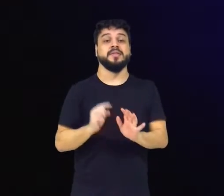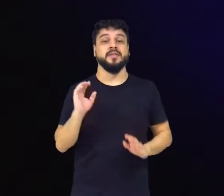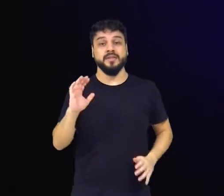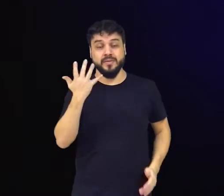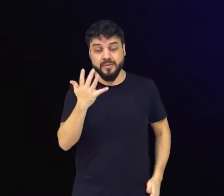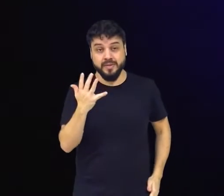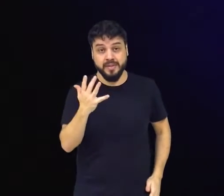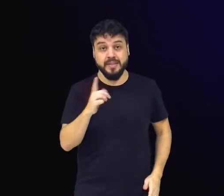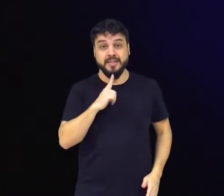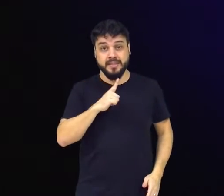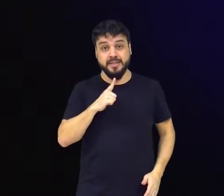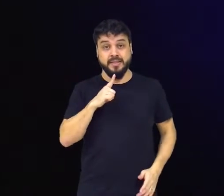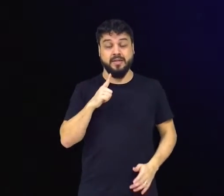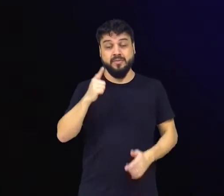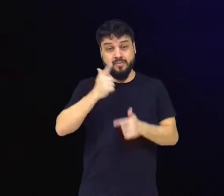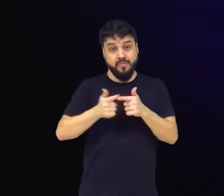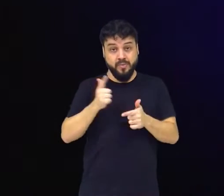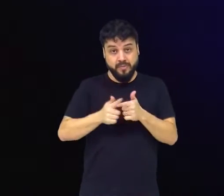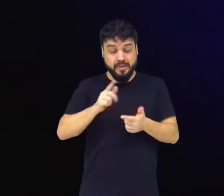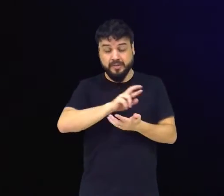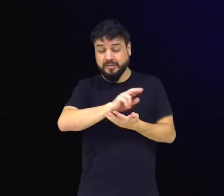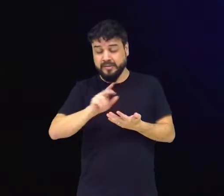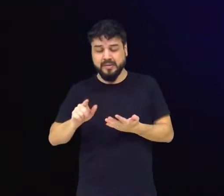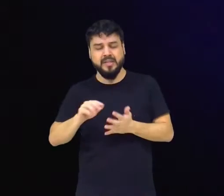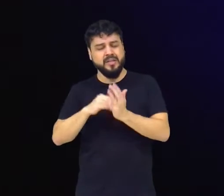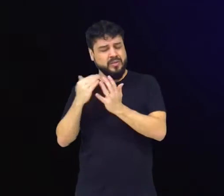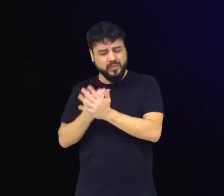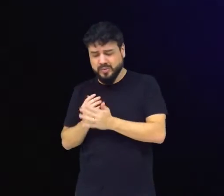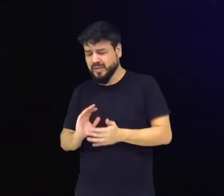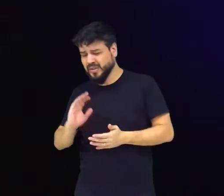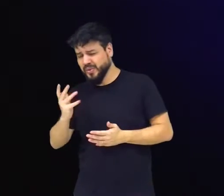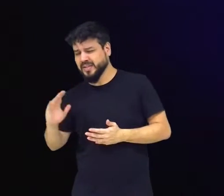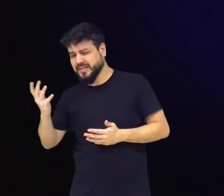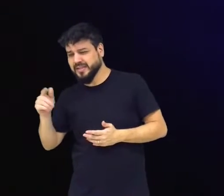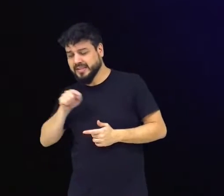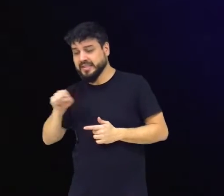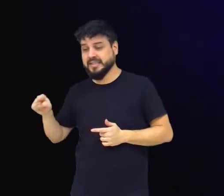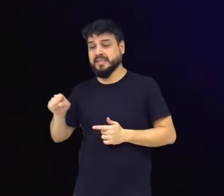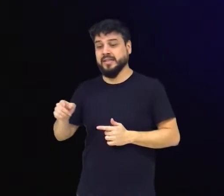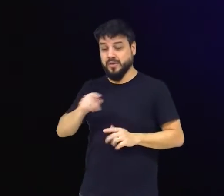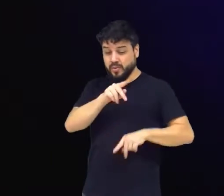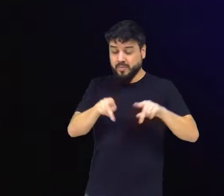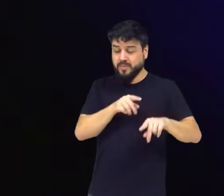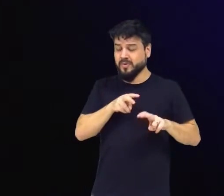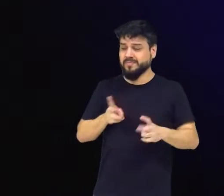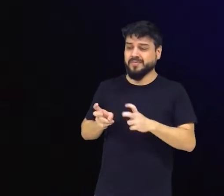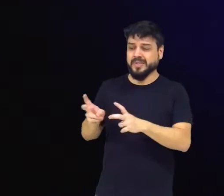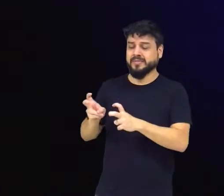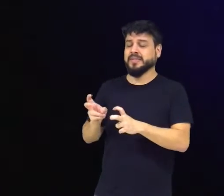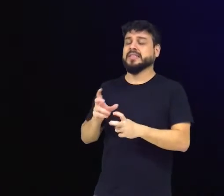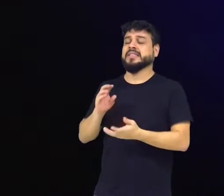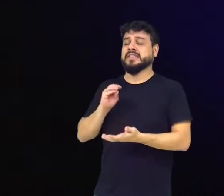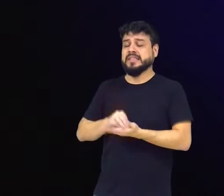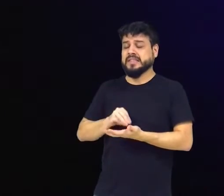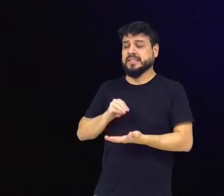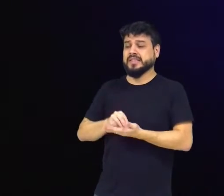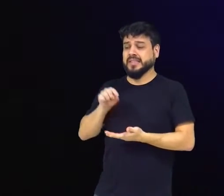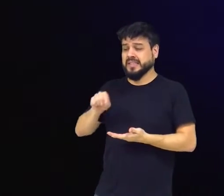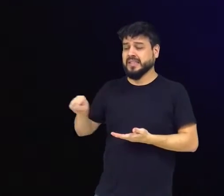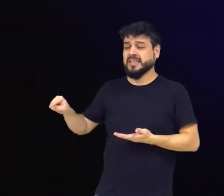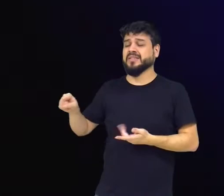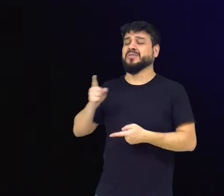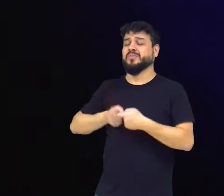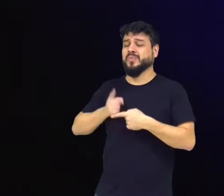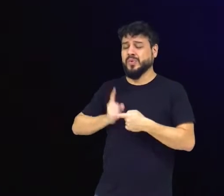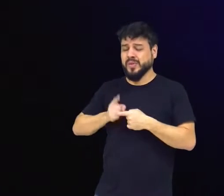desses acontecimentos, o povo chegaria à conclusão de que todas as calamidades que caíram sobre eles foram por consequência